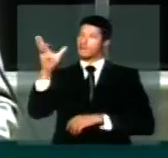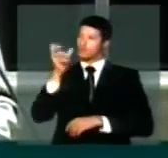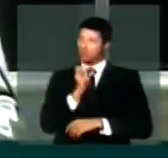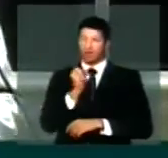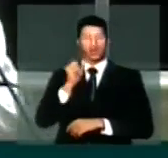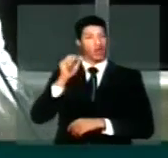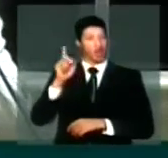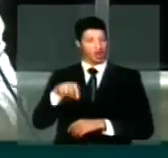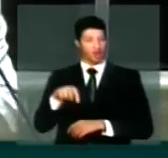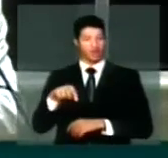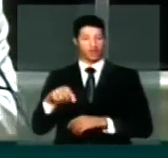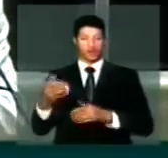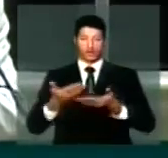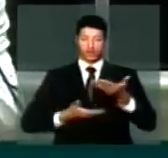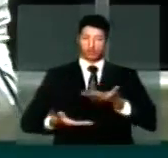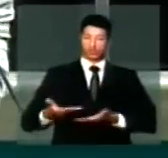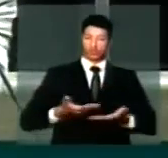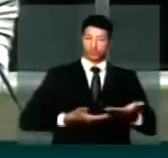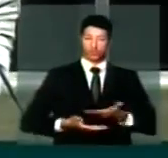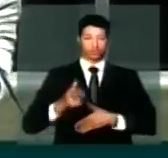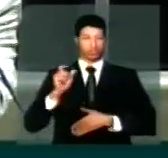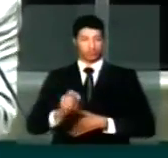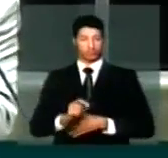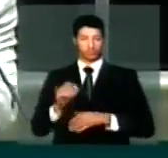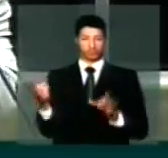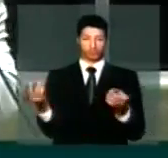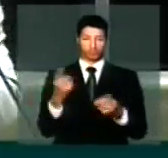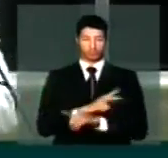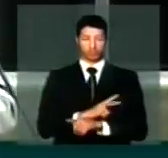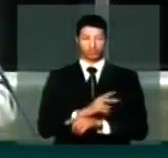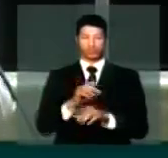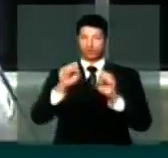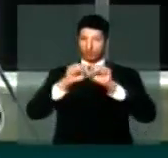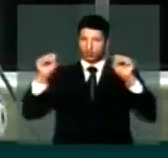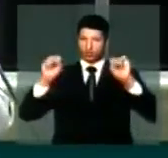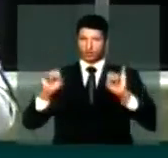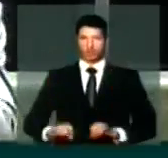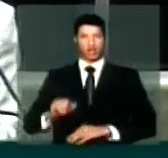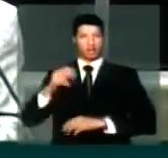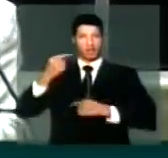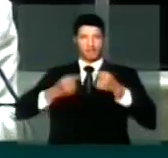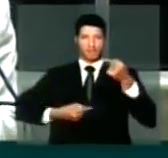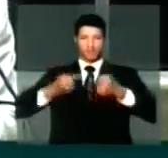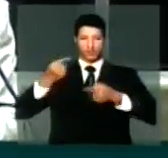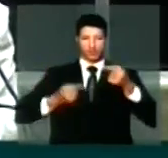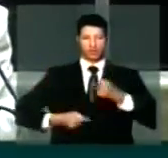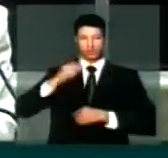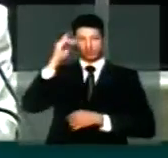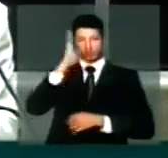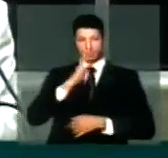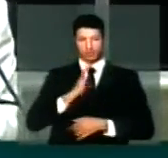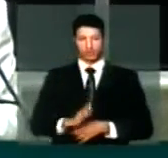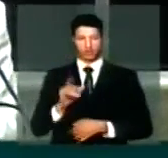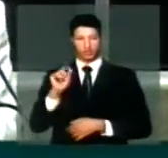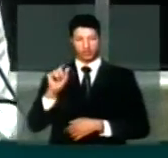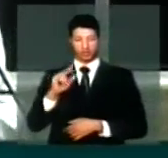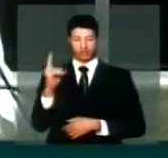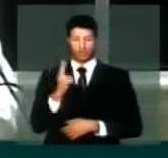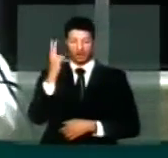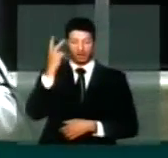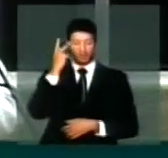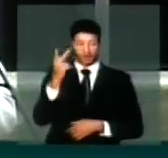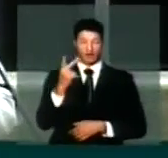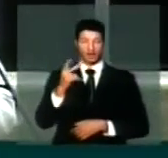buscada é em relação àquela que vertebra o sistema político nacional. Isso vale para